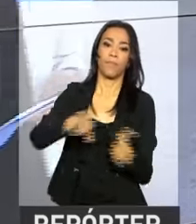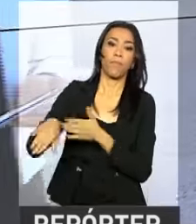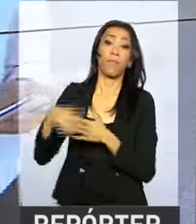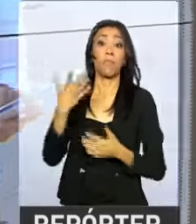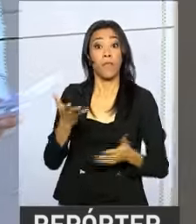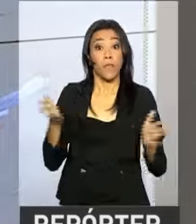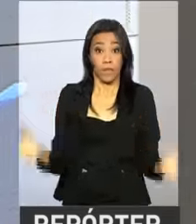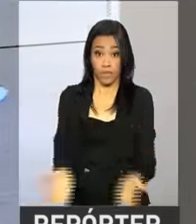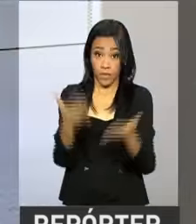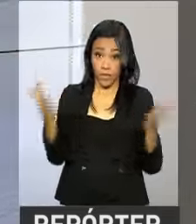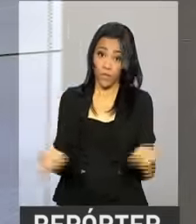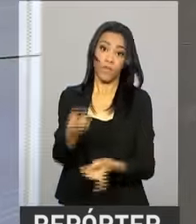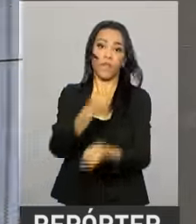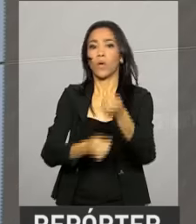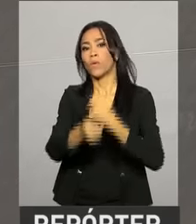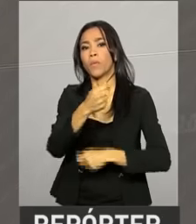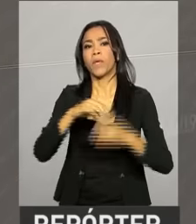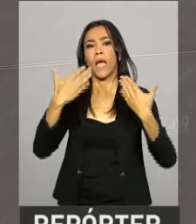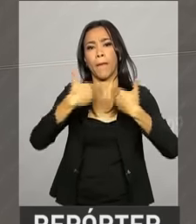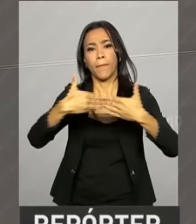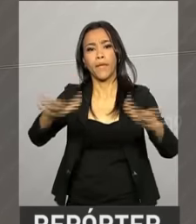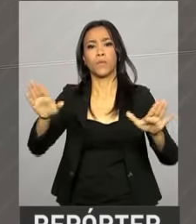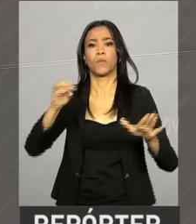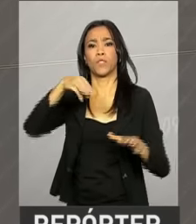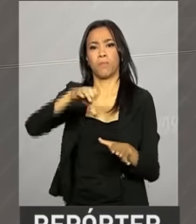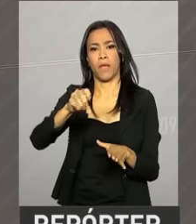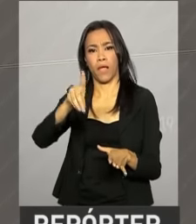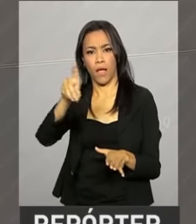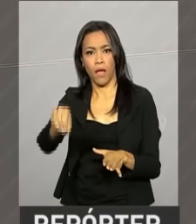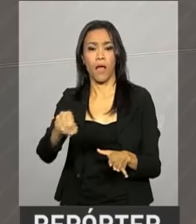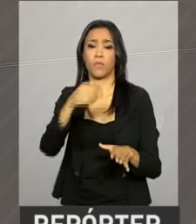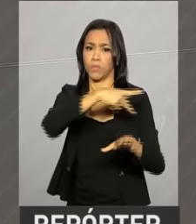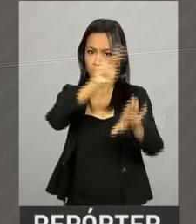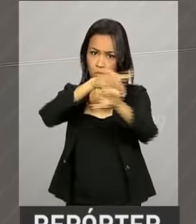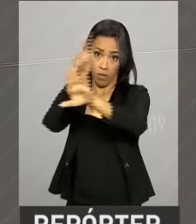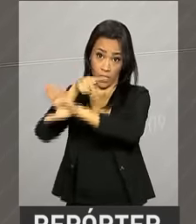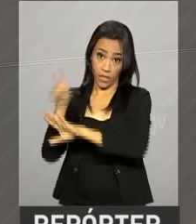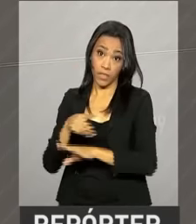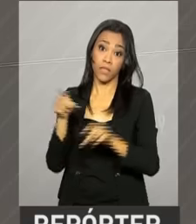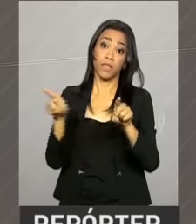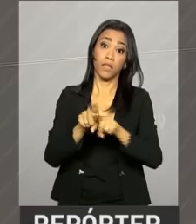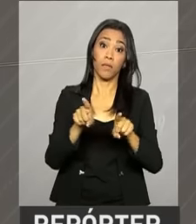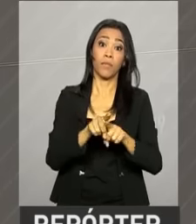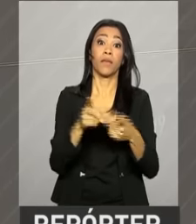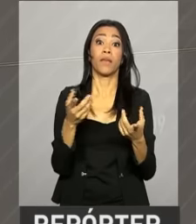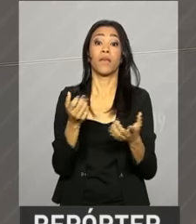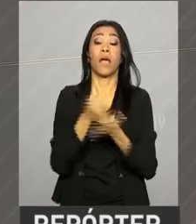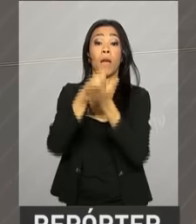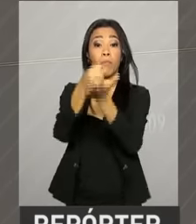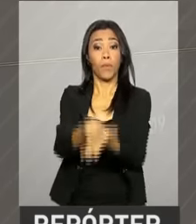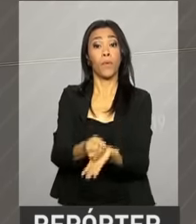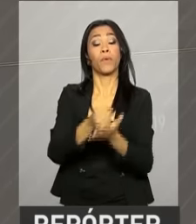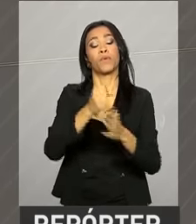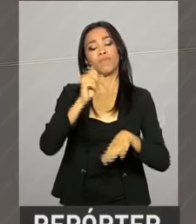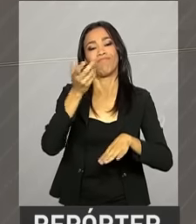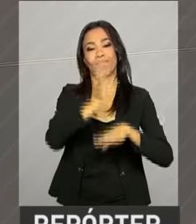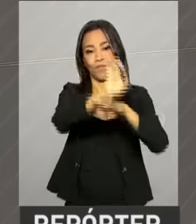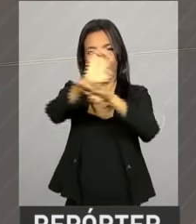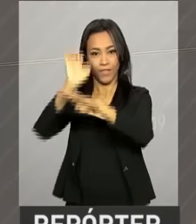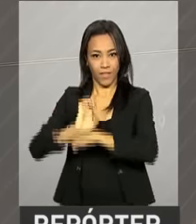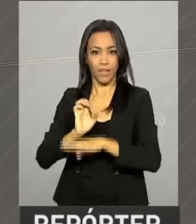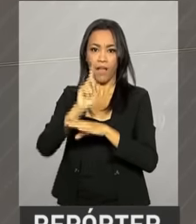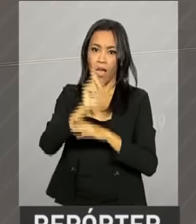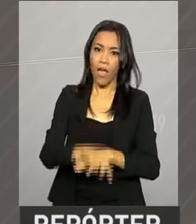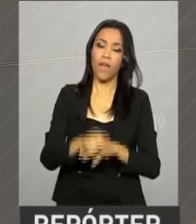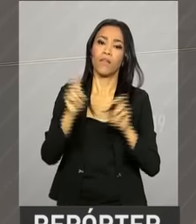à economia, como a abertura de mercado e o apoio financeiro para os estados, foram alguns dos assuntos discutidos na primeira